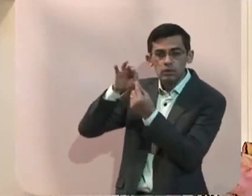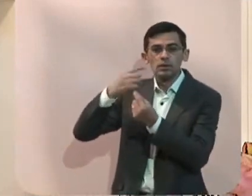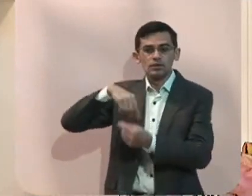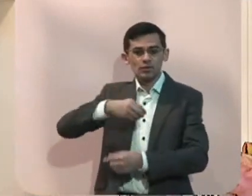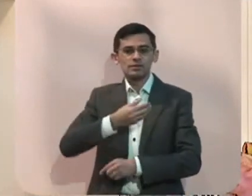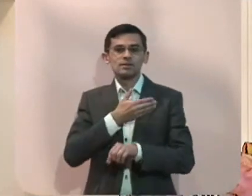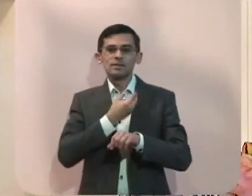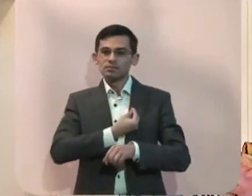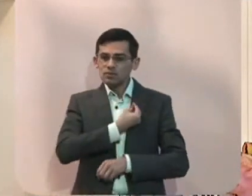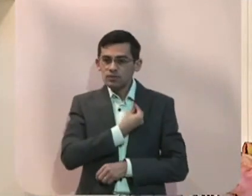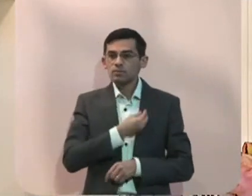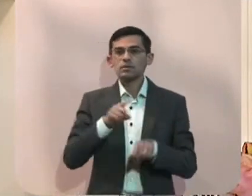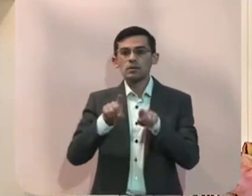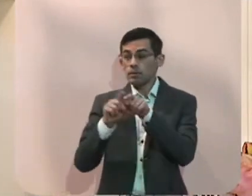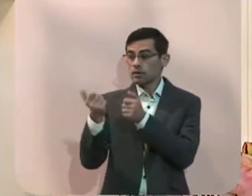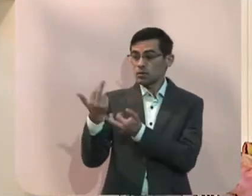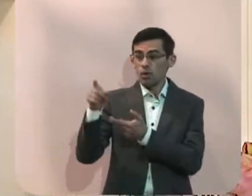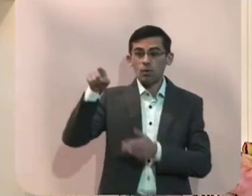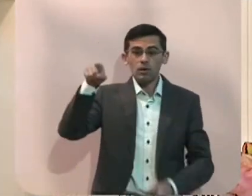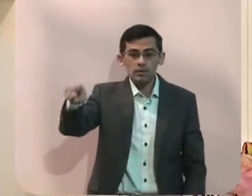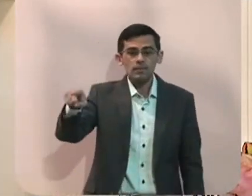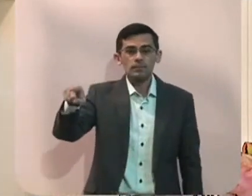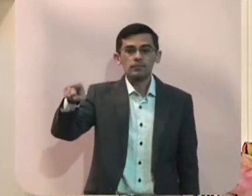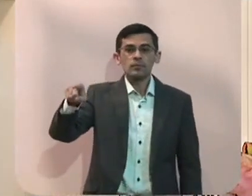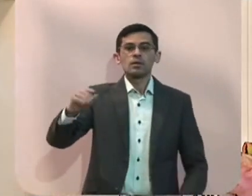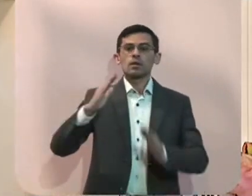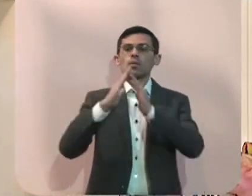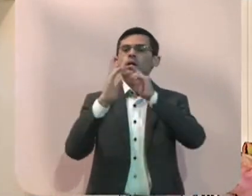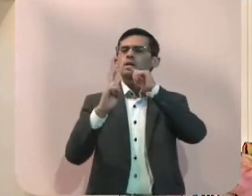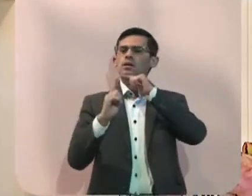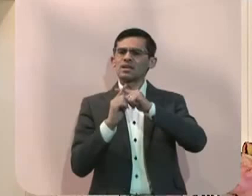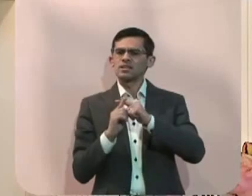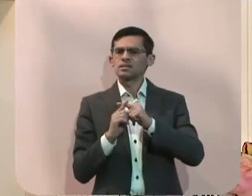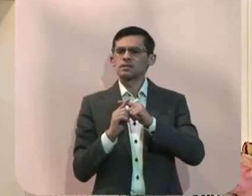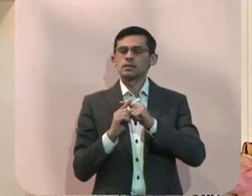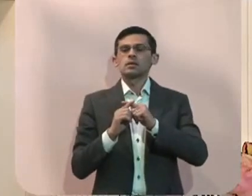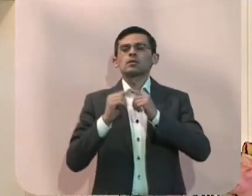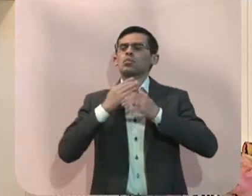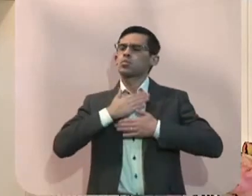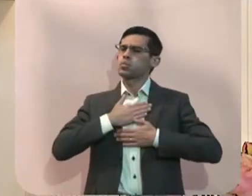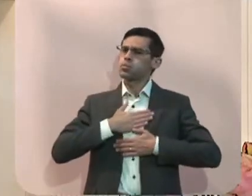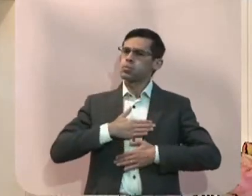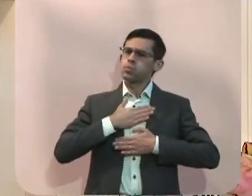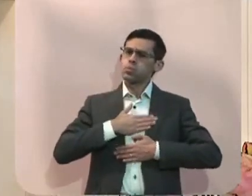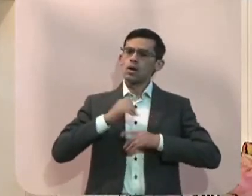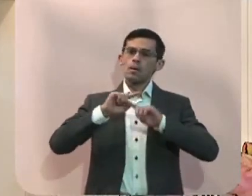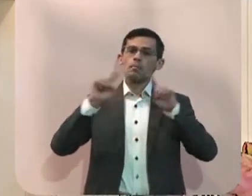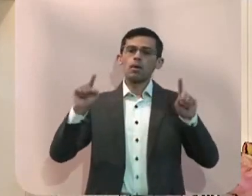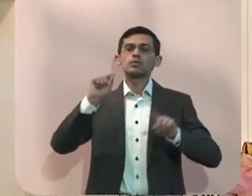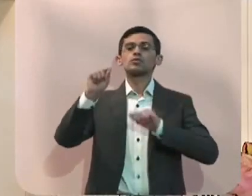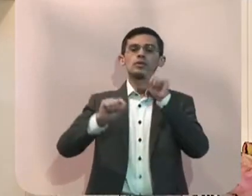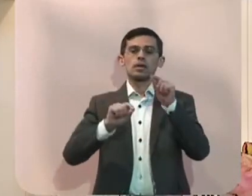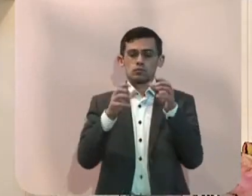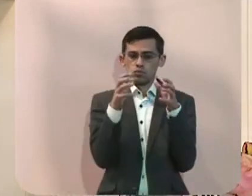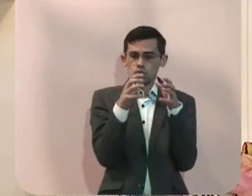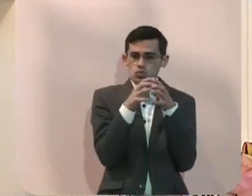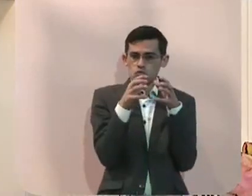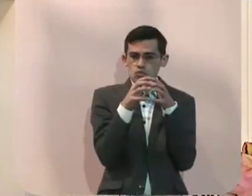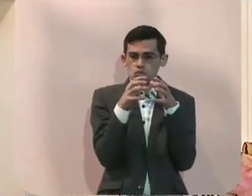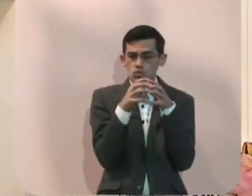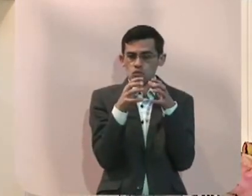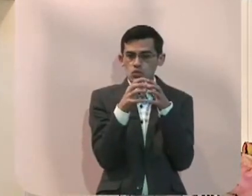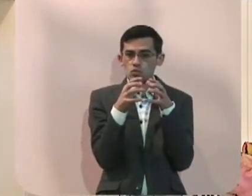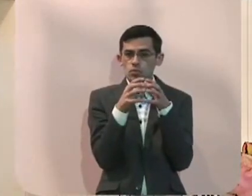aqui, aconteceu com eles? E aí a igreja se acalmou um pouquinho e mandou uma delegação,